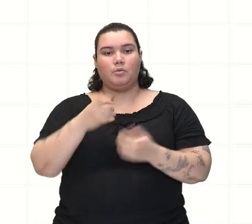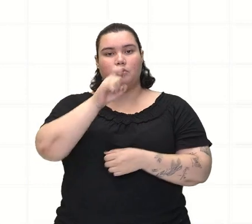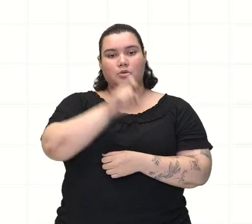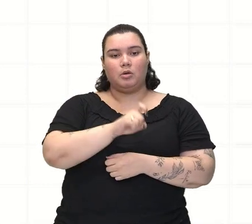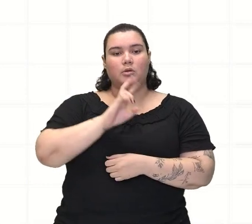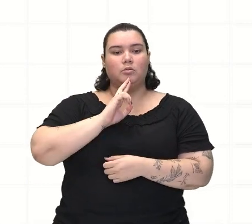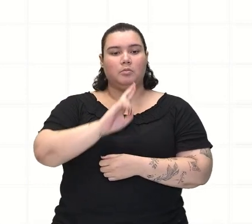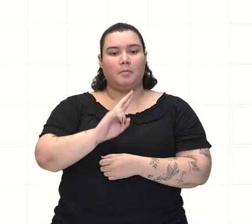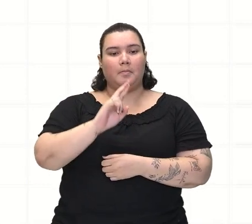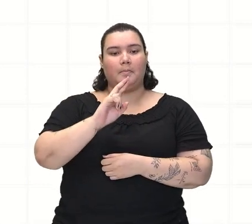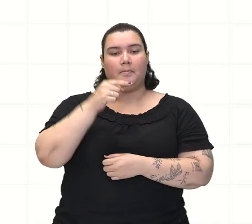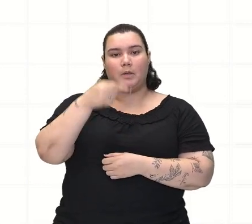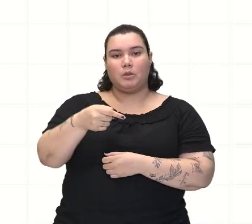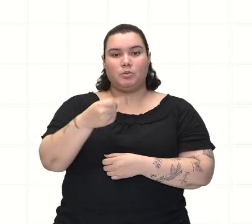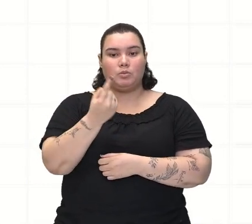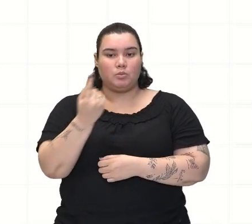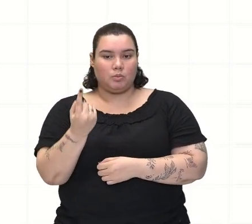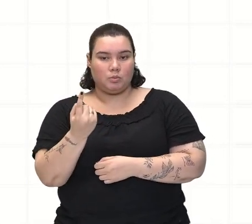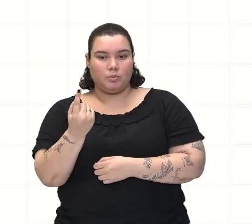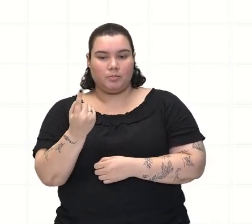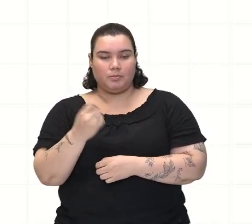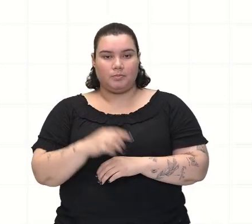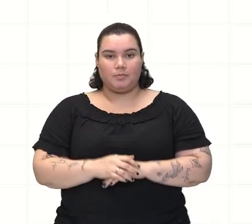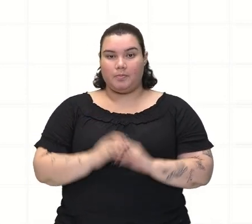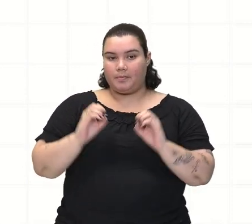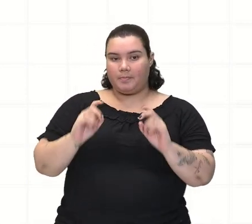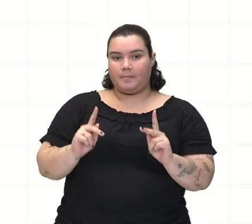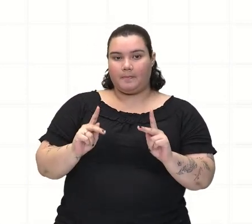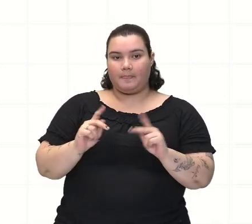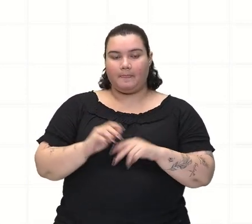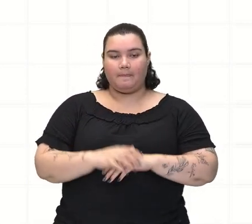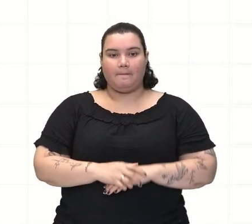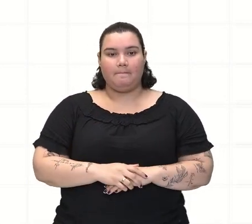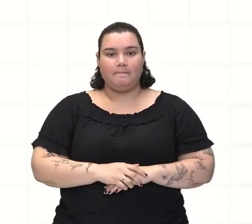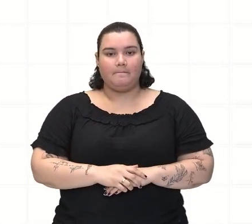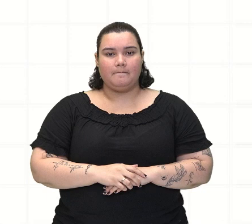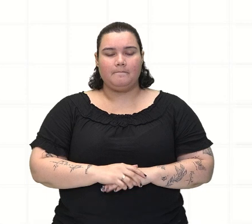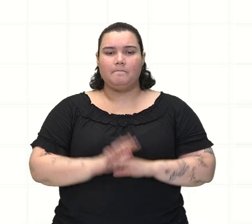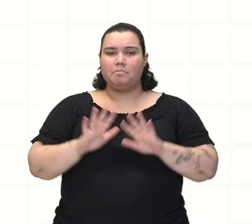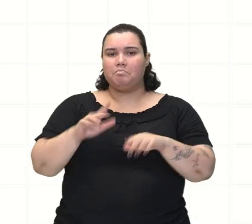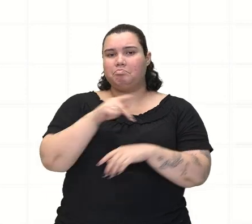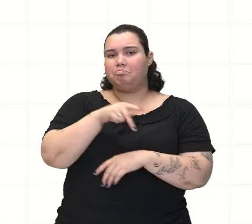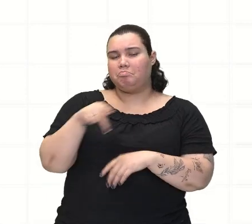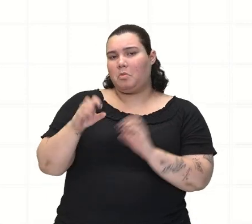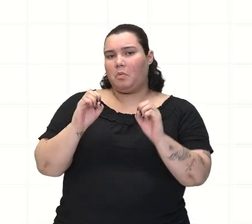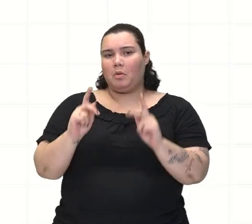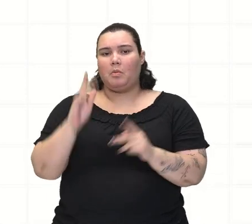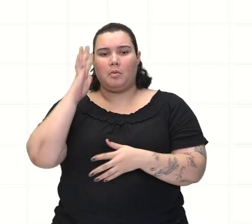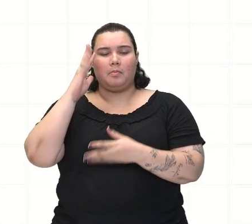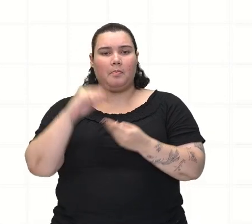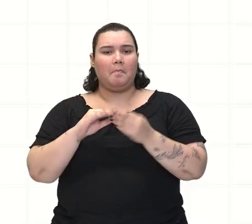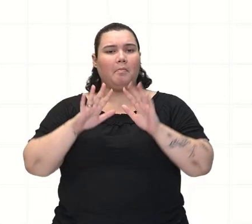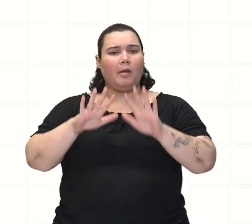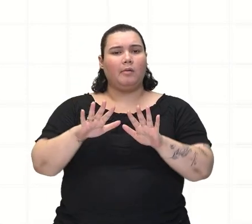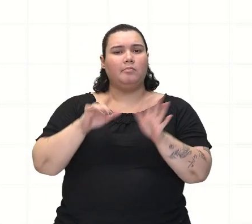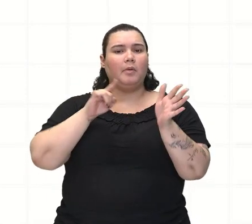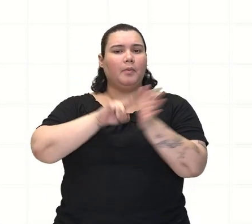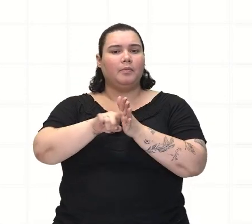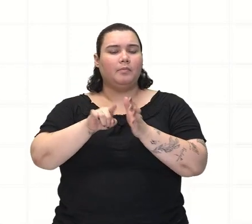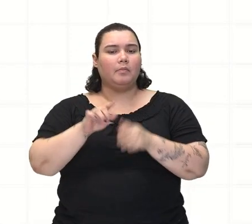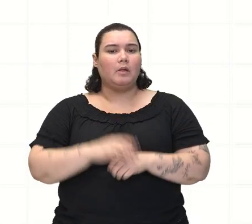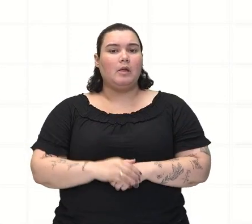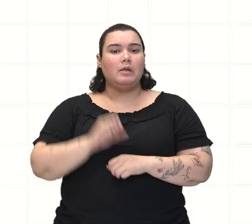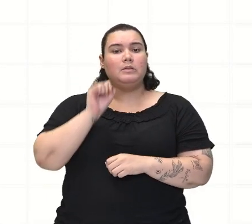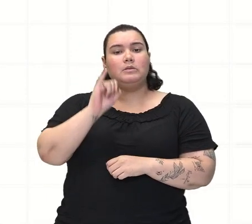é igual a menos 1. Tudo bem? Professor, tranquilo. E a pergunta é, quando